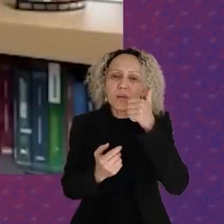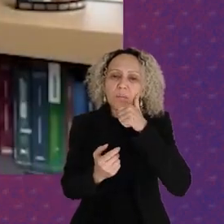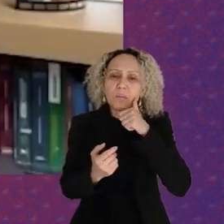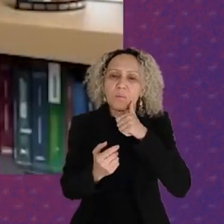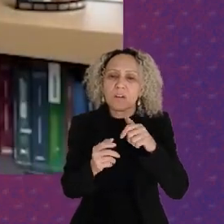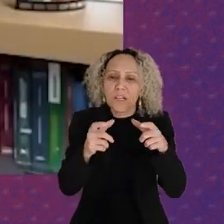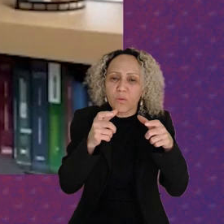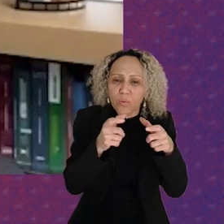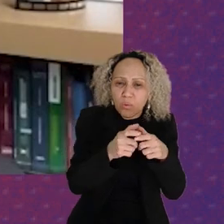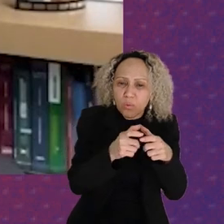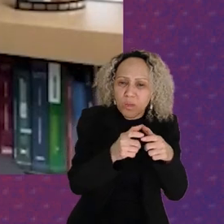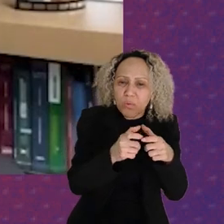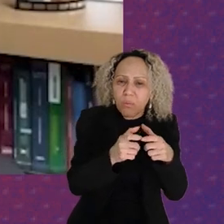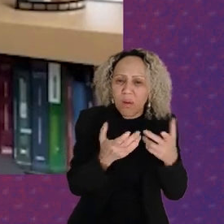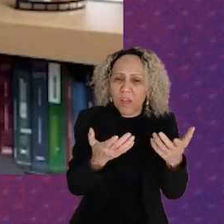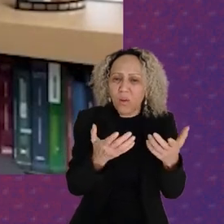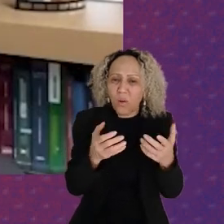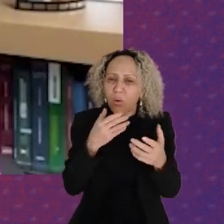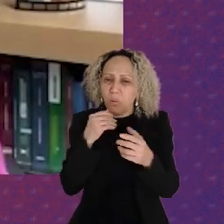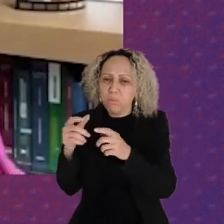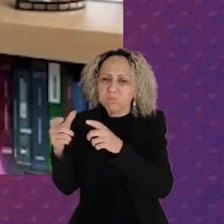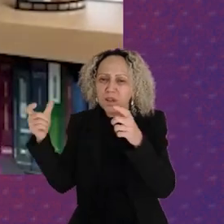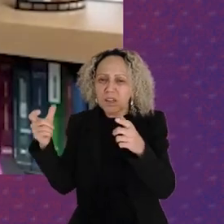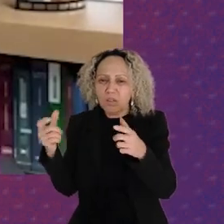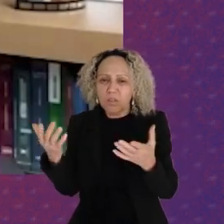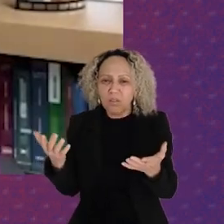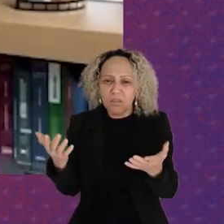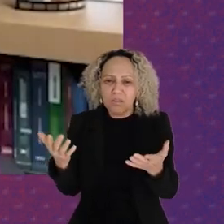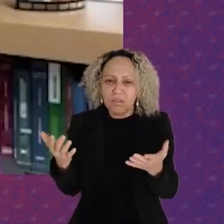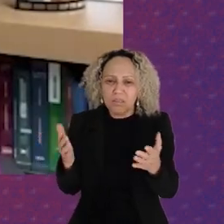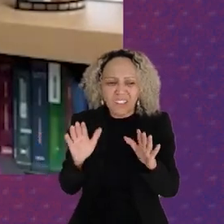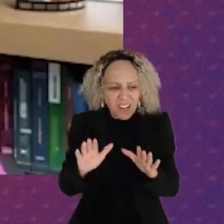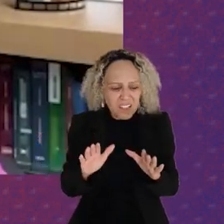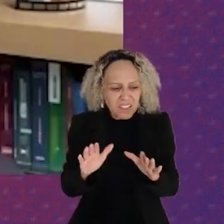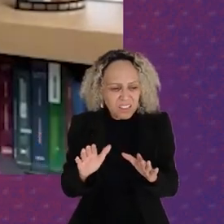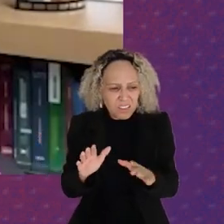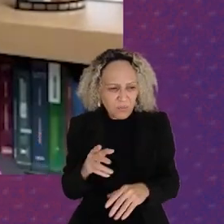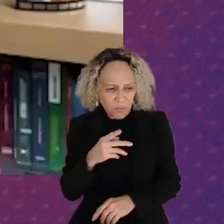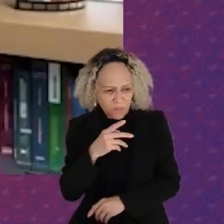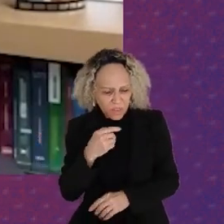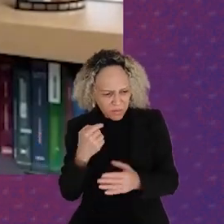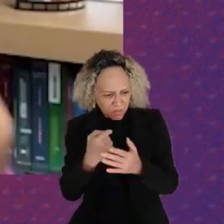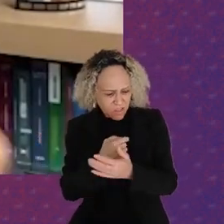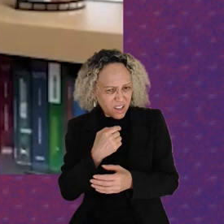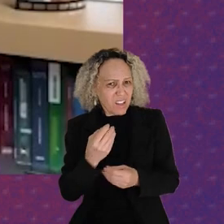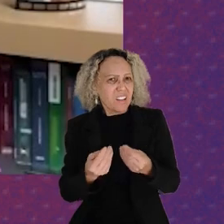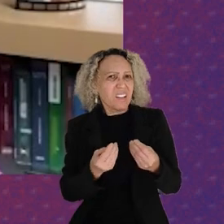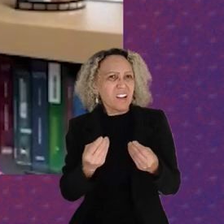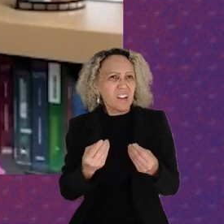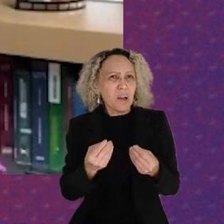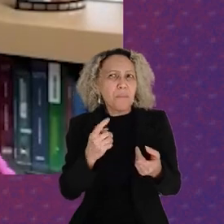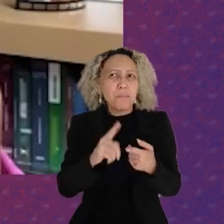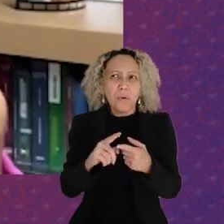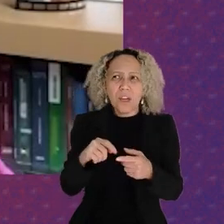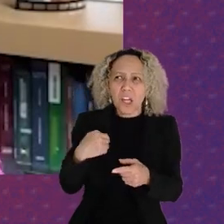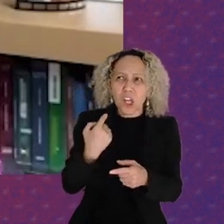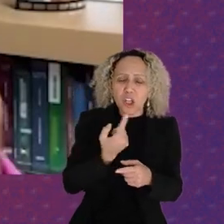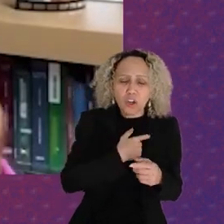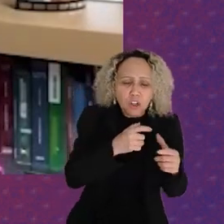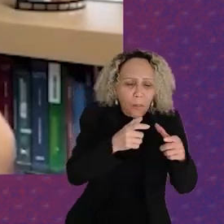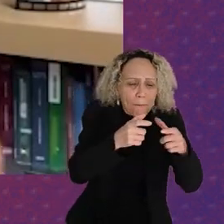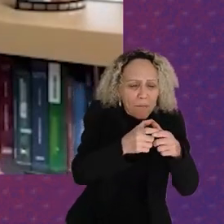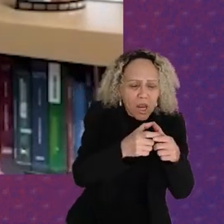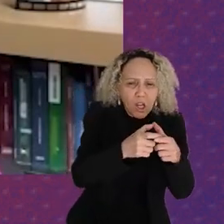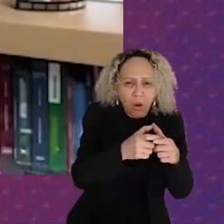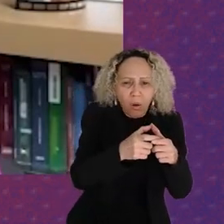sermos poucas gera violência? Infelizmente, a reprodução, né, da forma que a